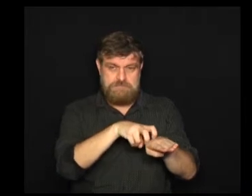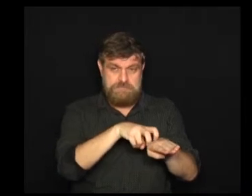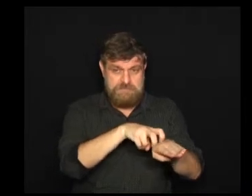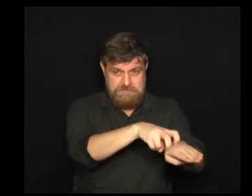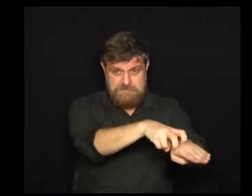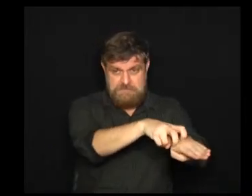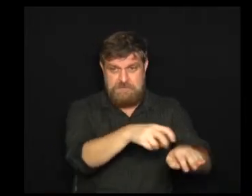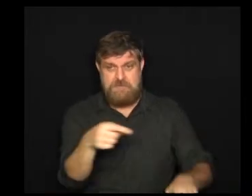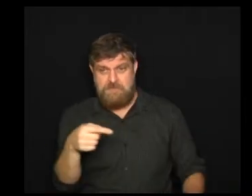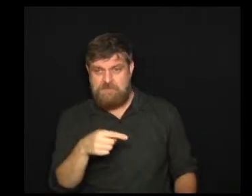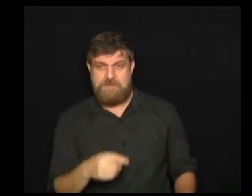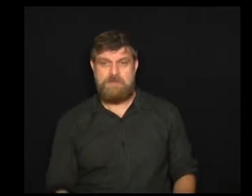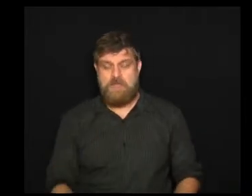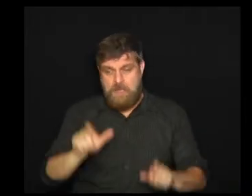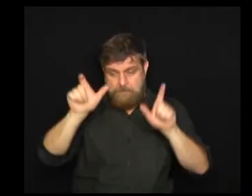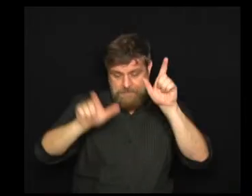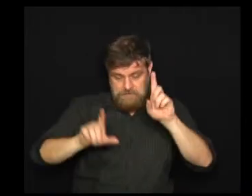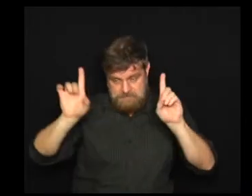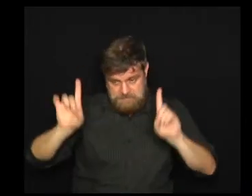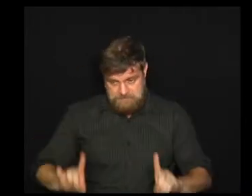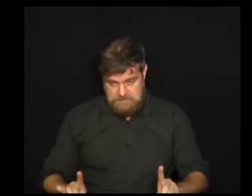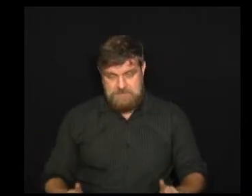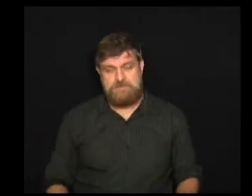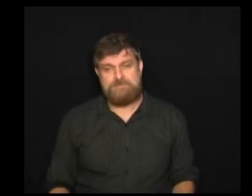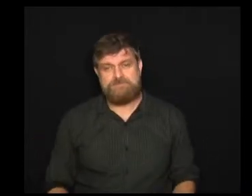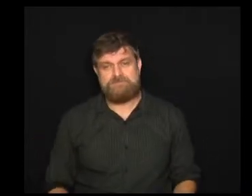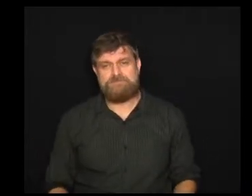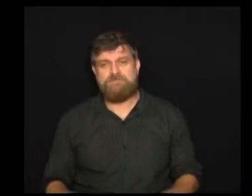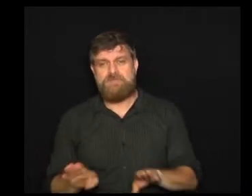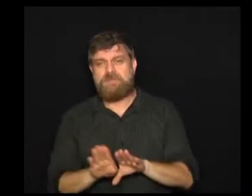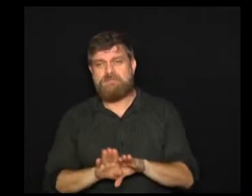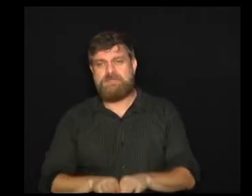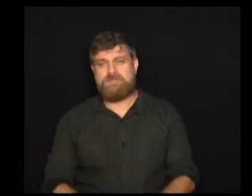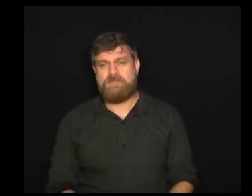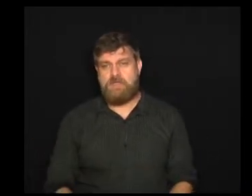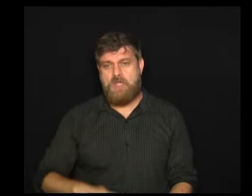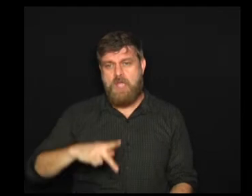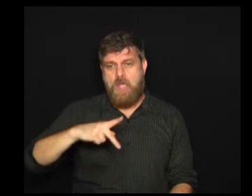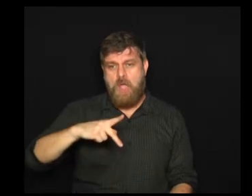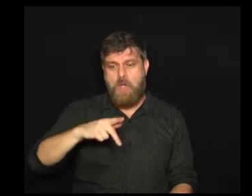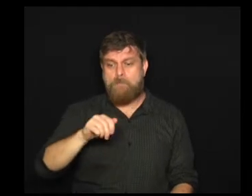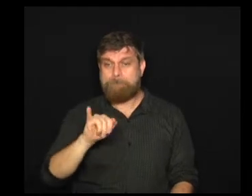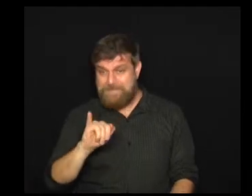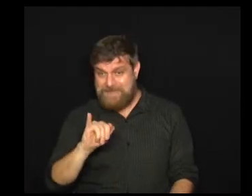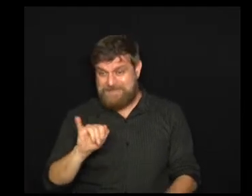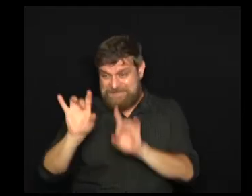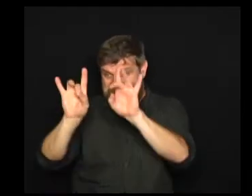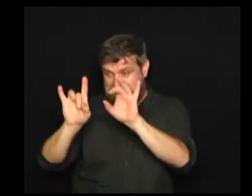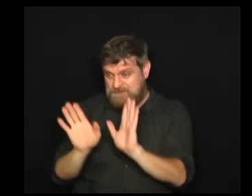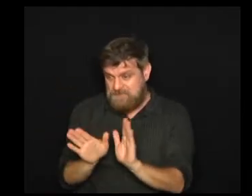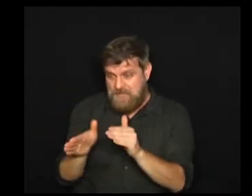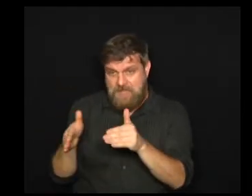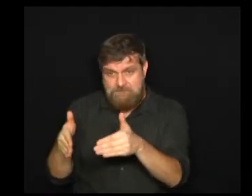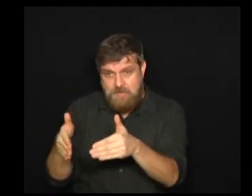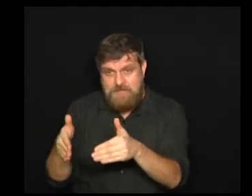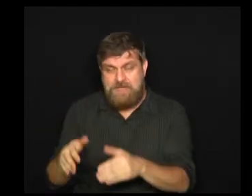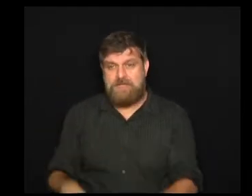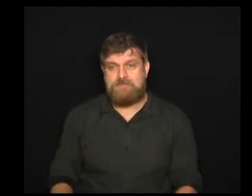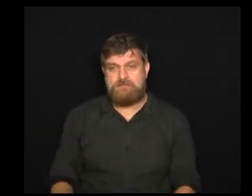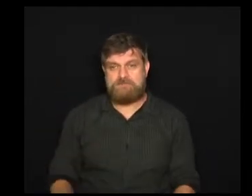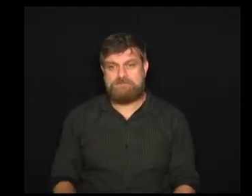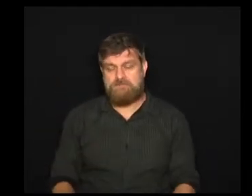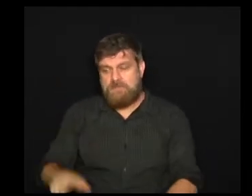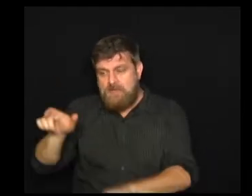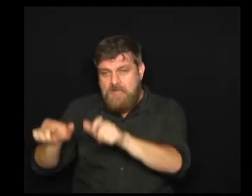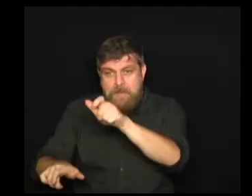fazem o transporte lá da pessoa com deficiência. Tem o Pai Serviço, que é específico para o transporte